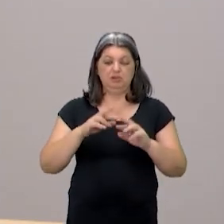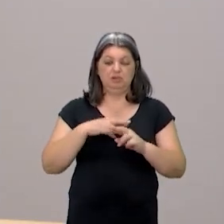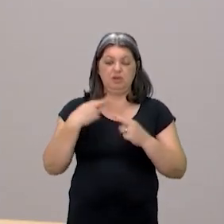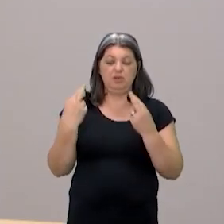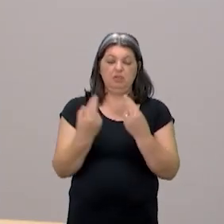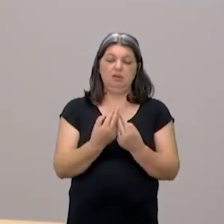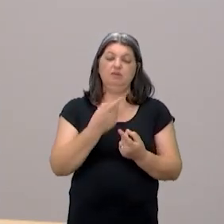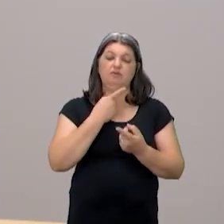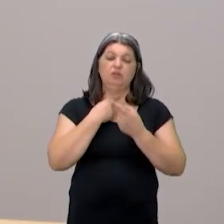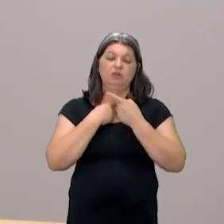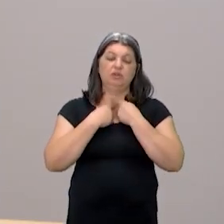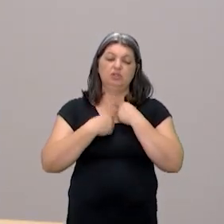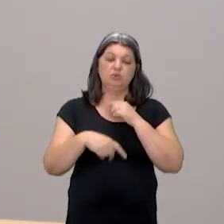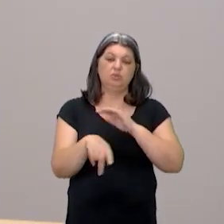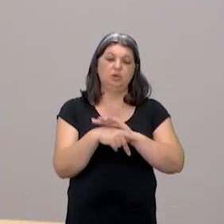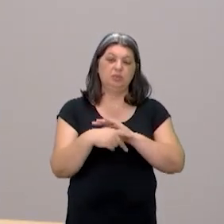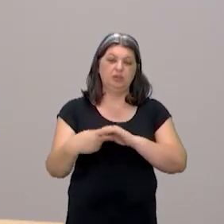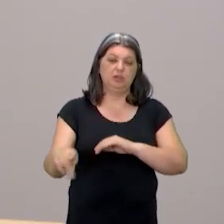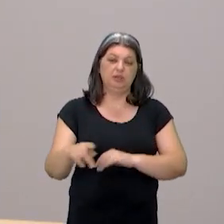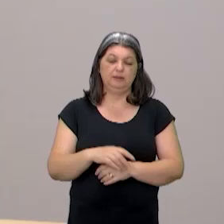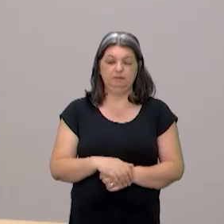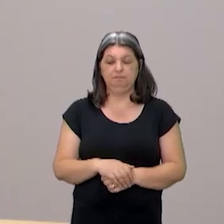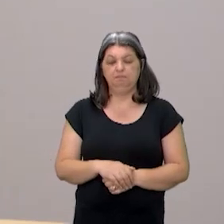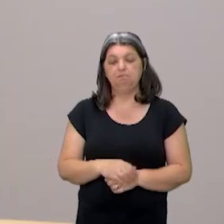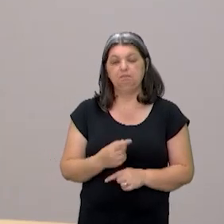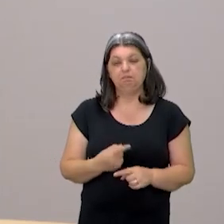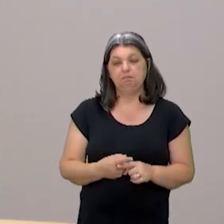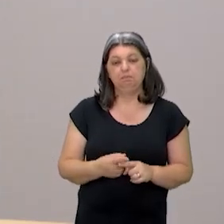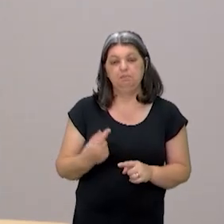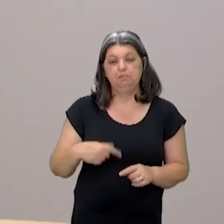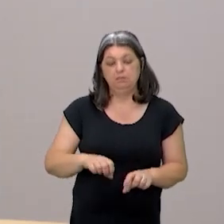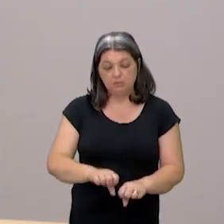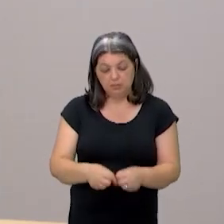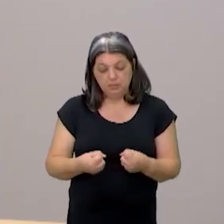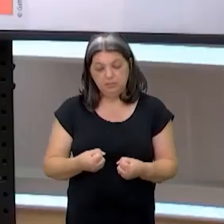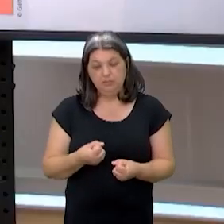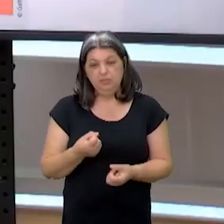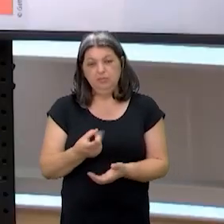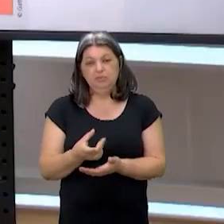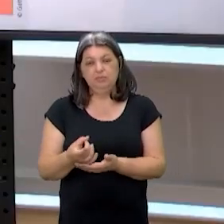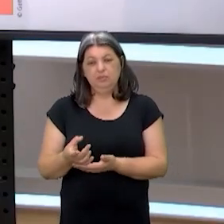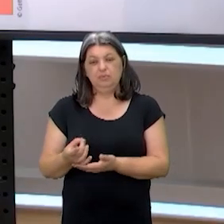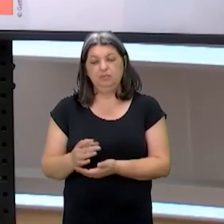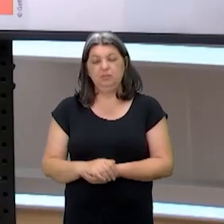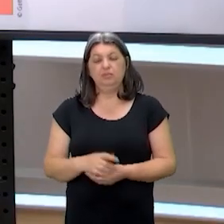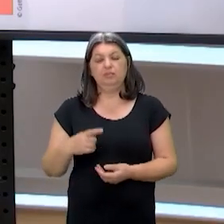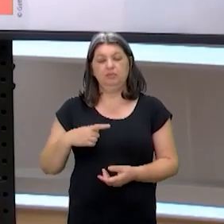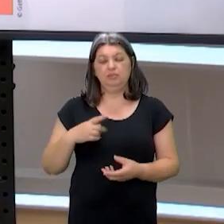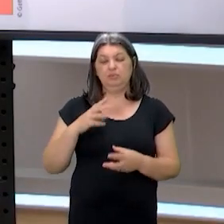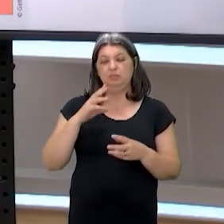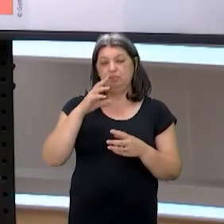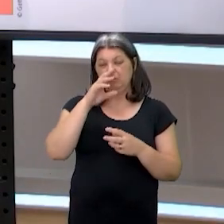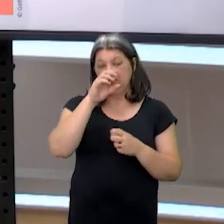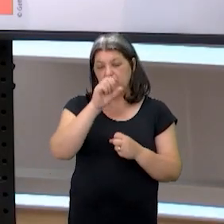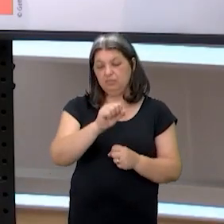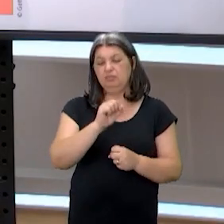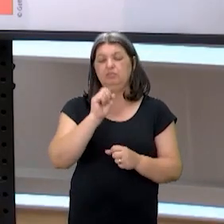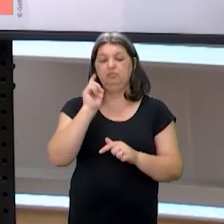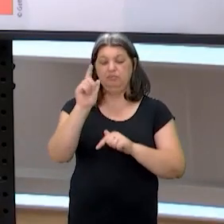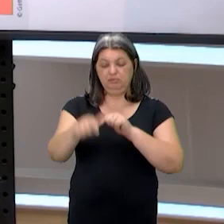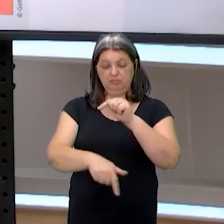trabalhador, que muitas vezes a única coisa que tem é a sua força de trabalho para vender. E olha, tem a força de trabalho para